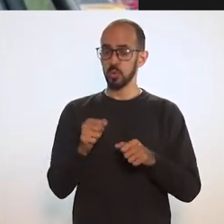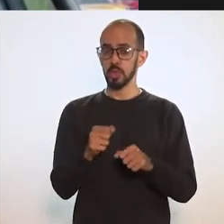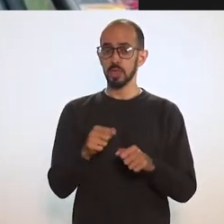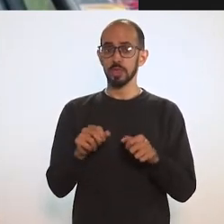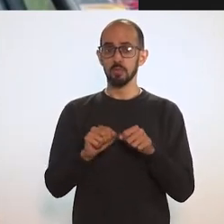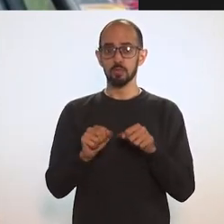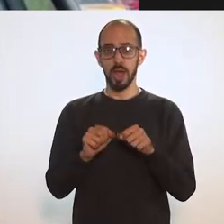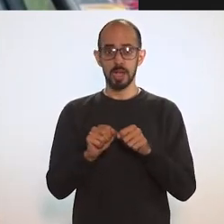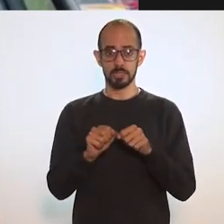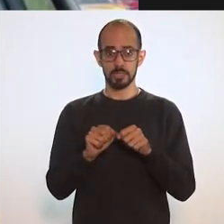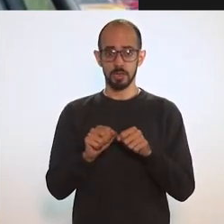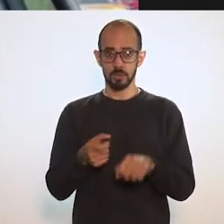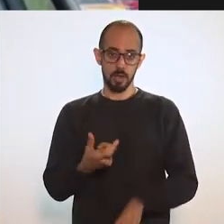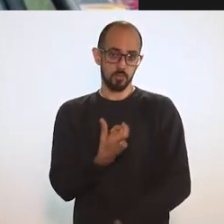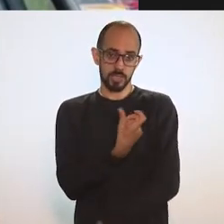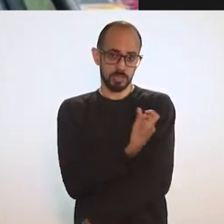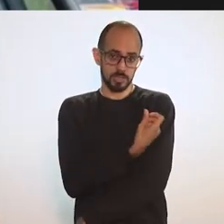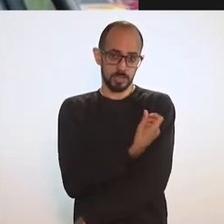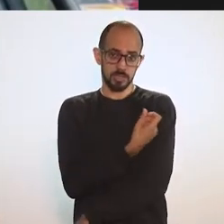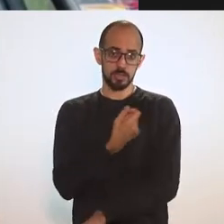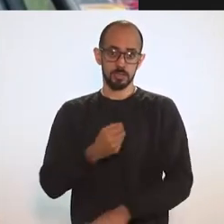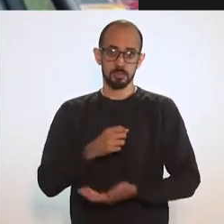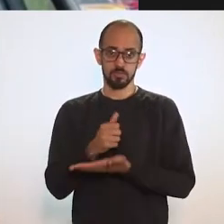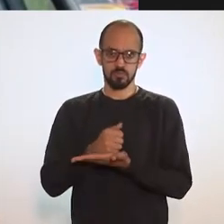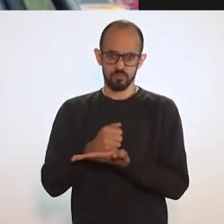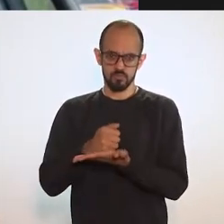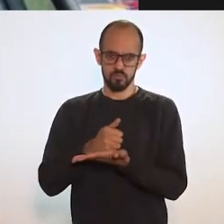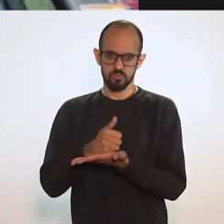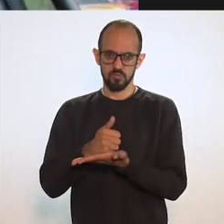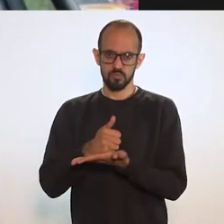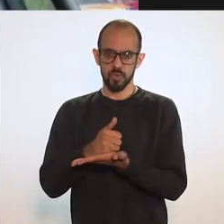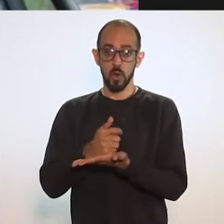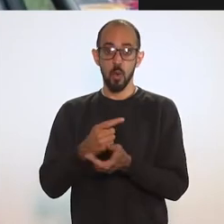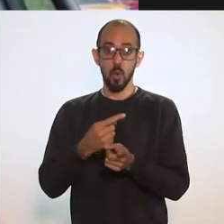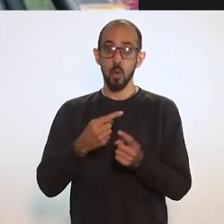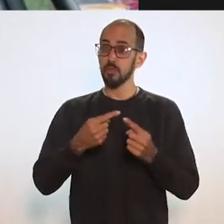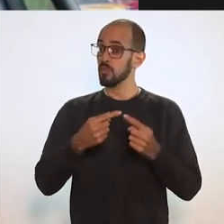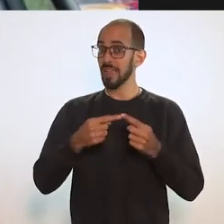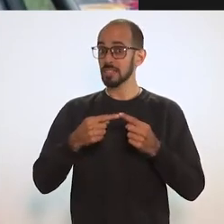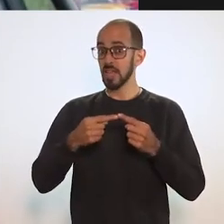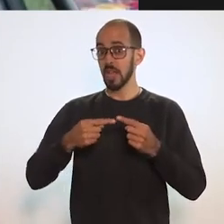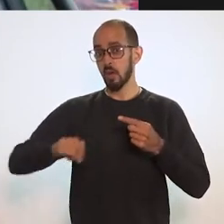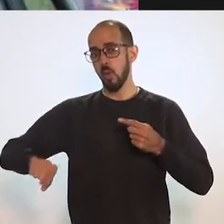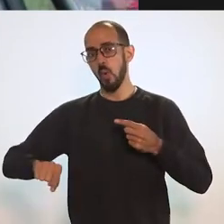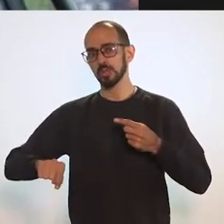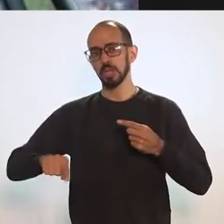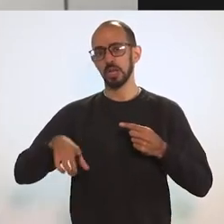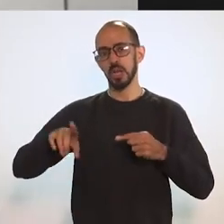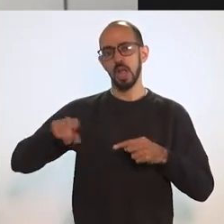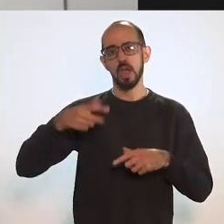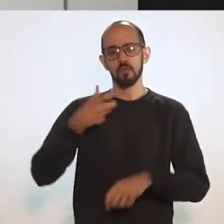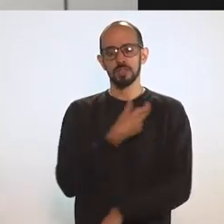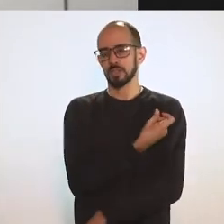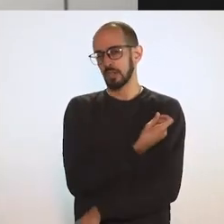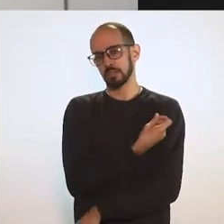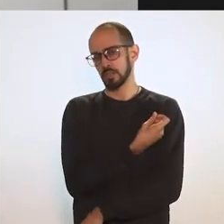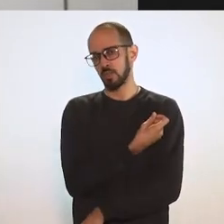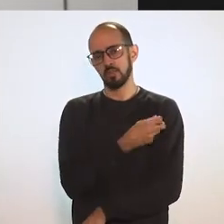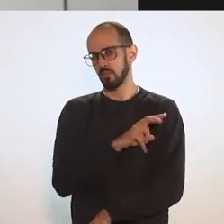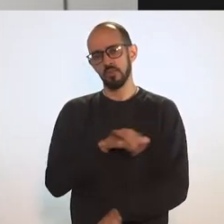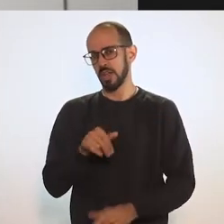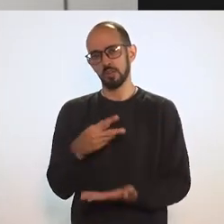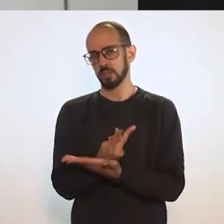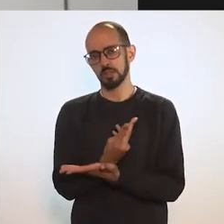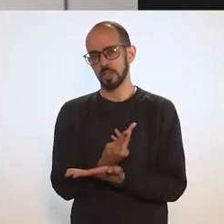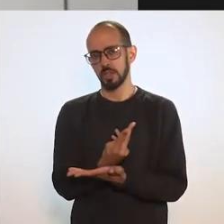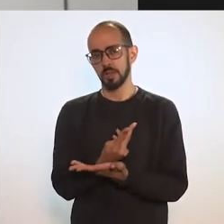e vacinas que diga qualquer coisa contra a vacinação. Ela deve ser feita em massa. De fato, as pessoas devem se